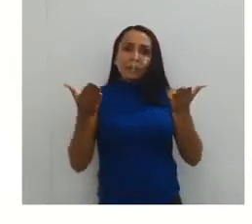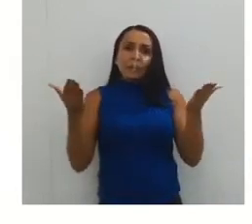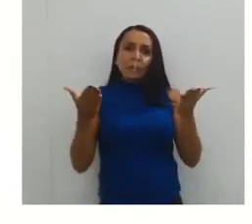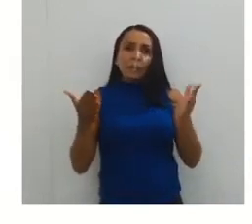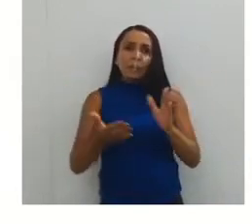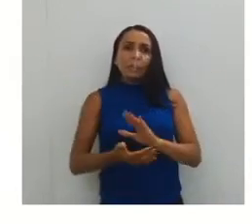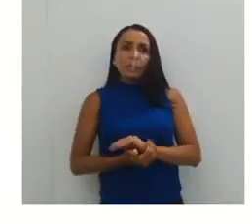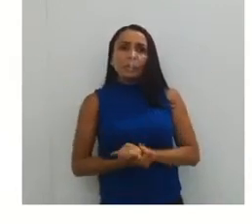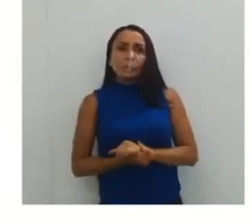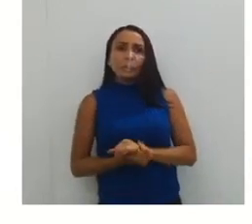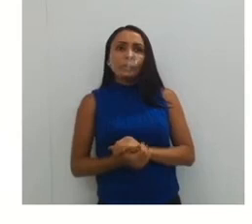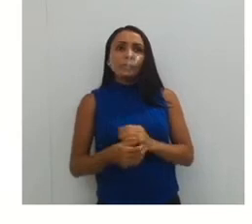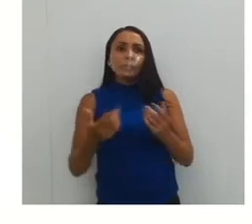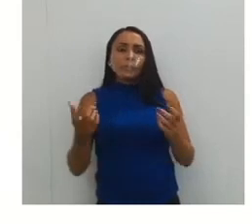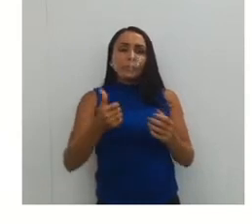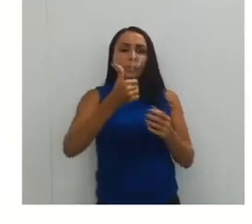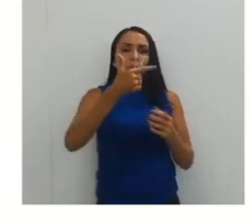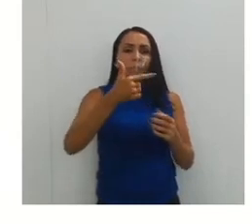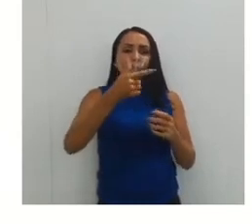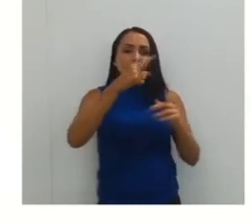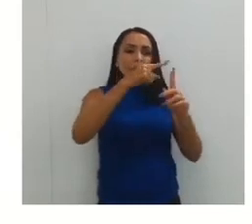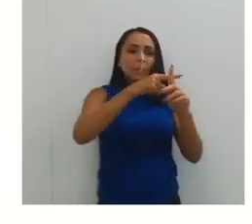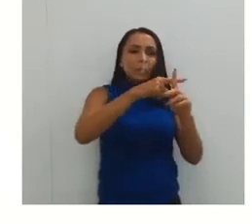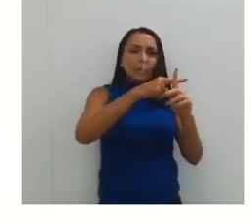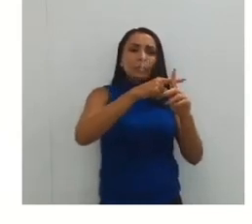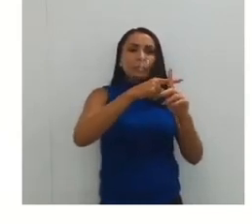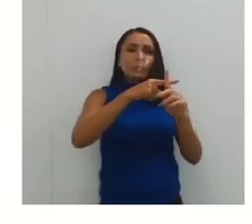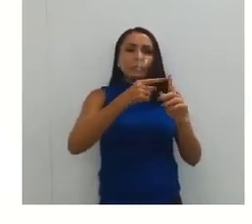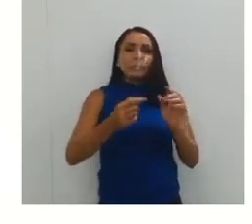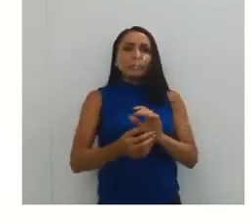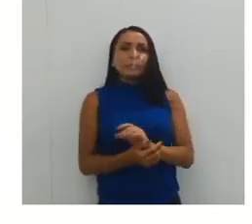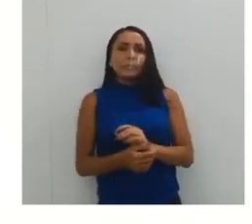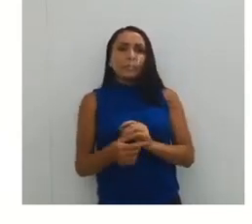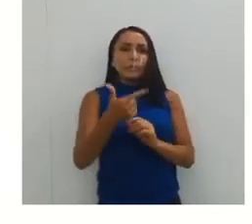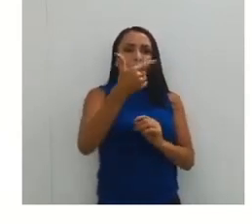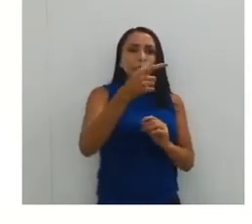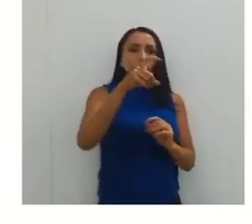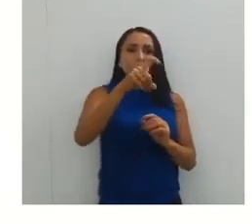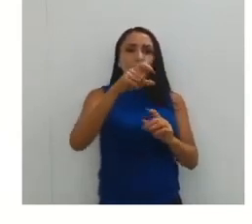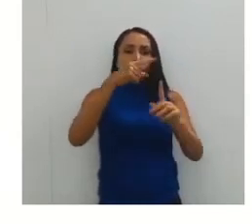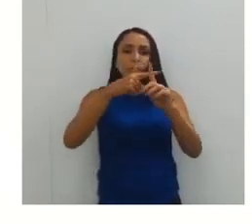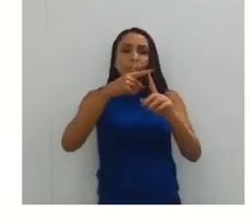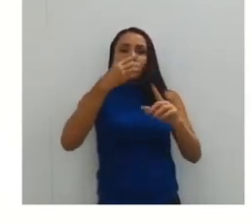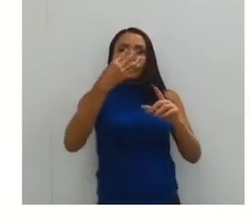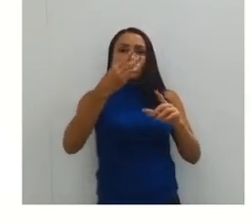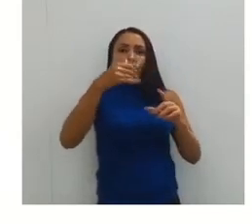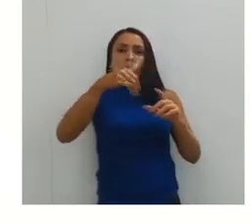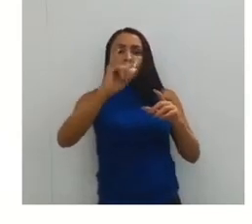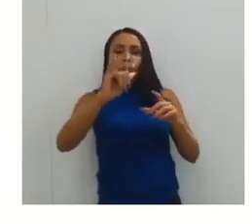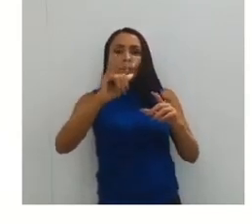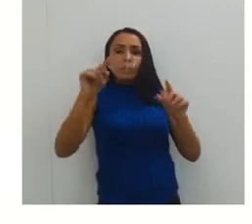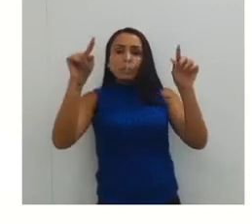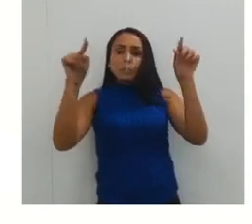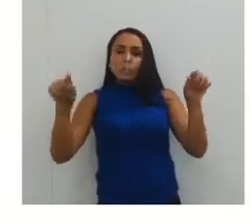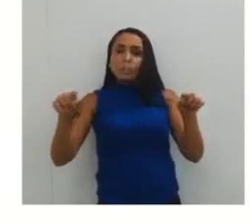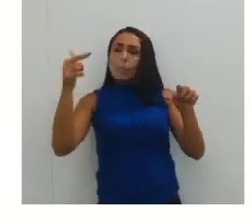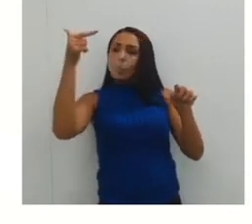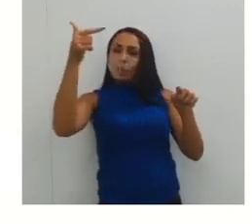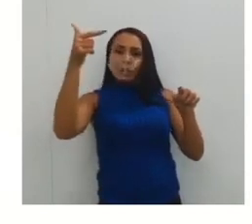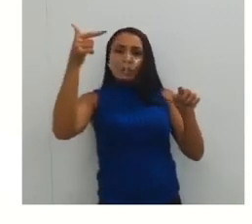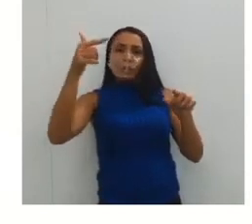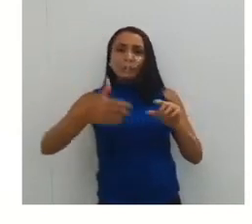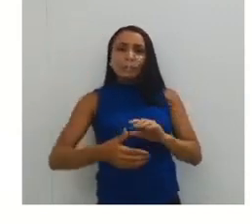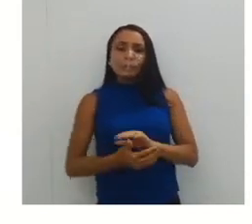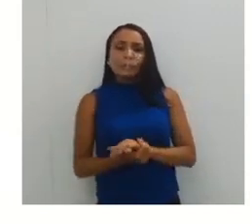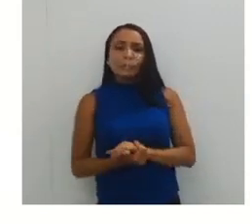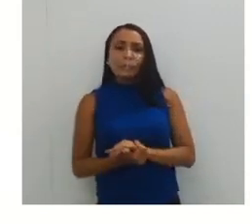na frente do 12 é mais. Então, no meio vai ficar mais. Fica 2x mais 3y, isso ao quadrado.